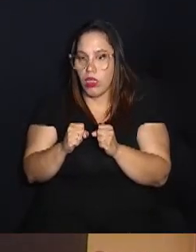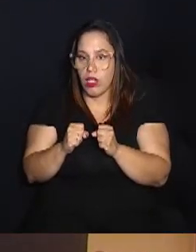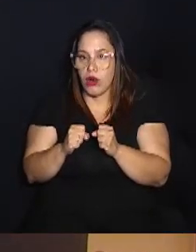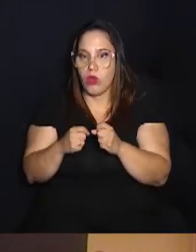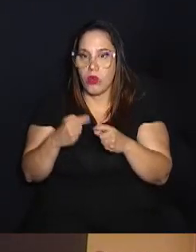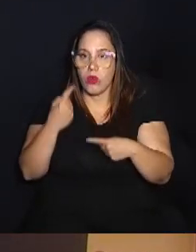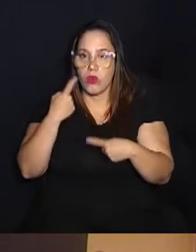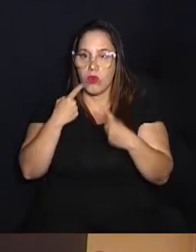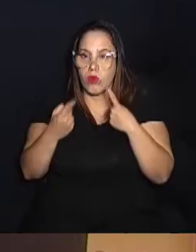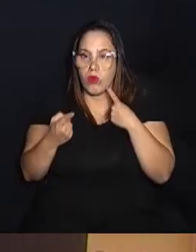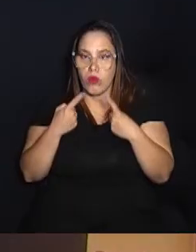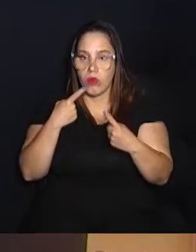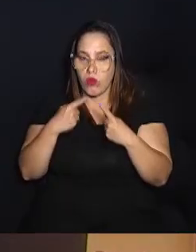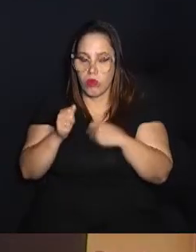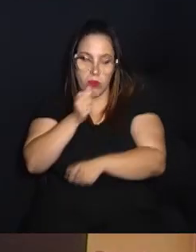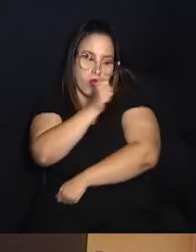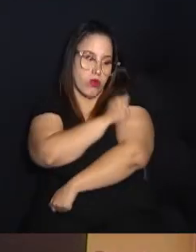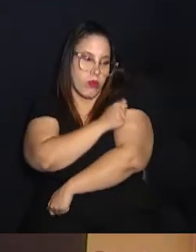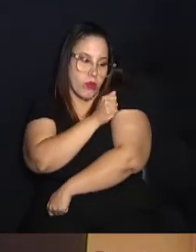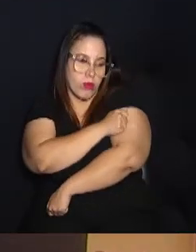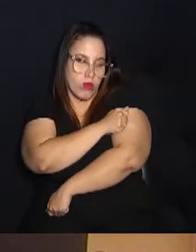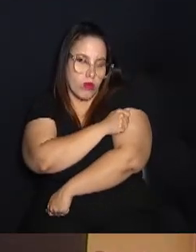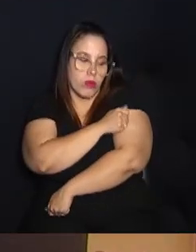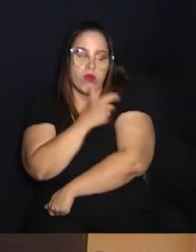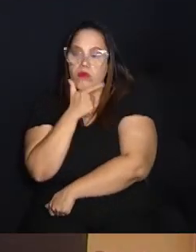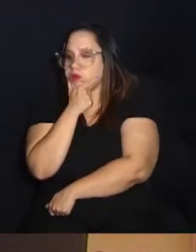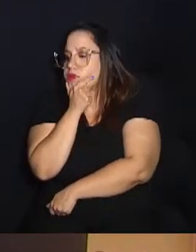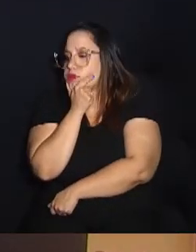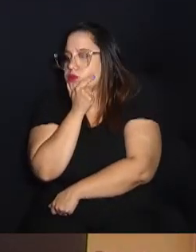a partir do diálogo com os estudantes,